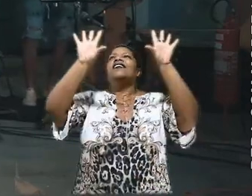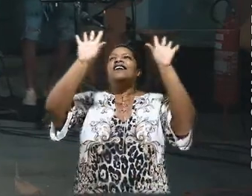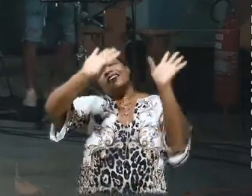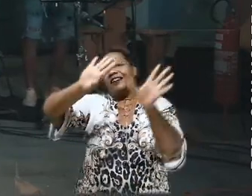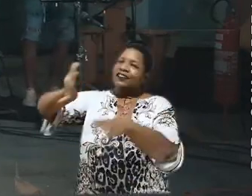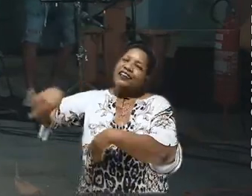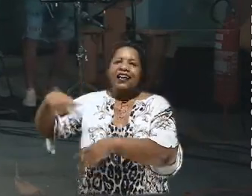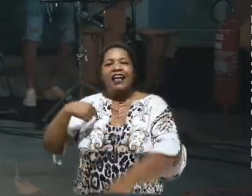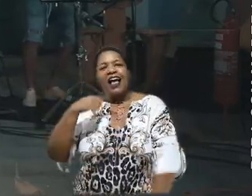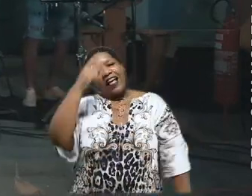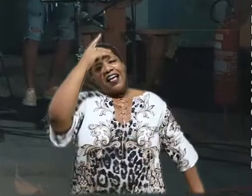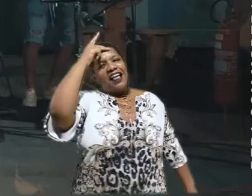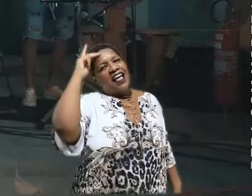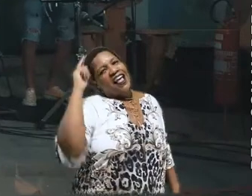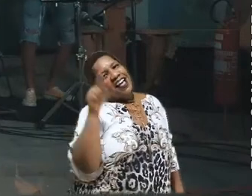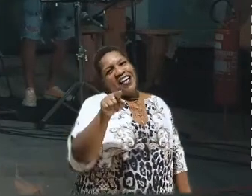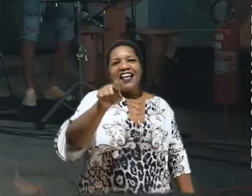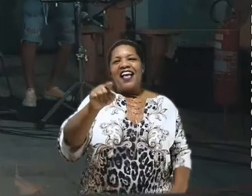pode